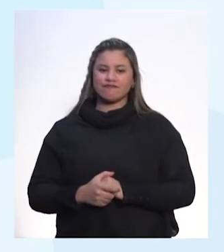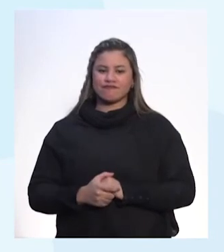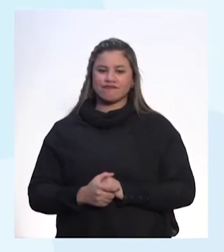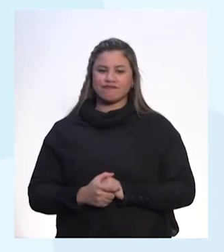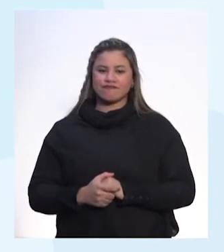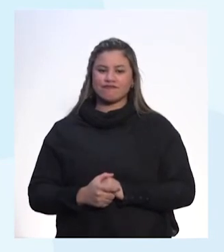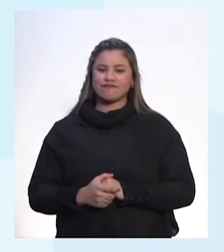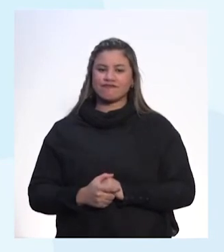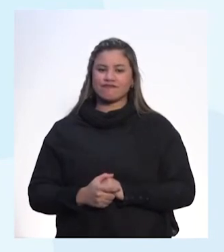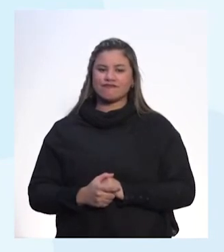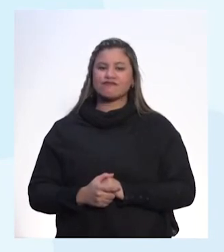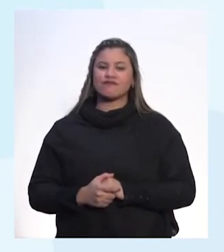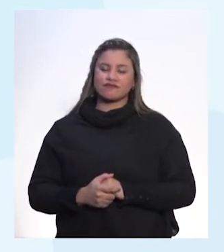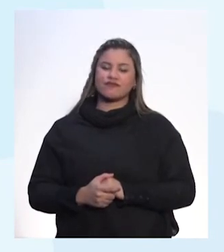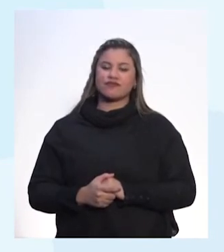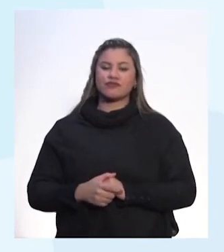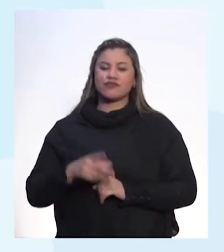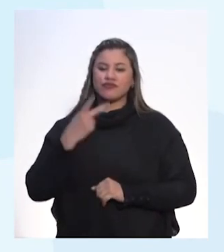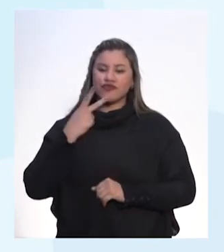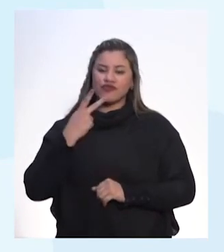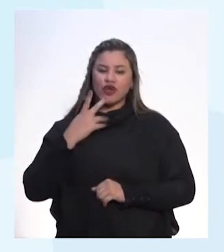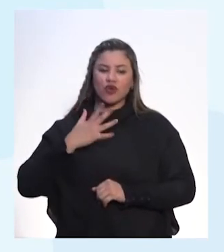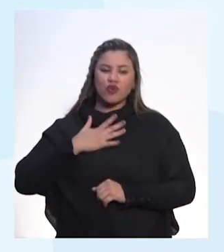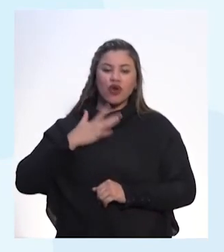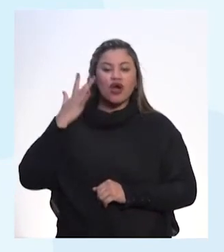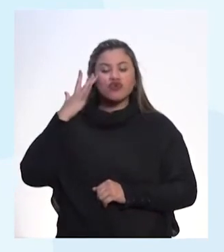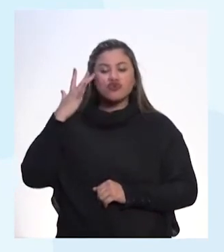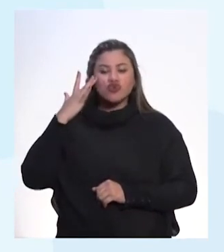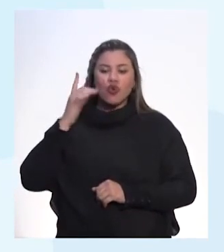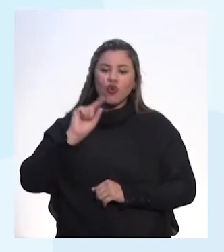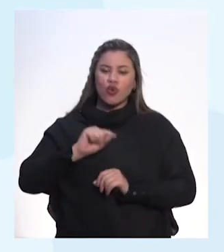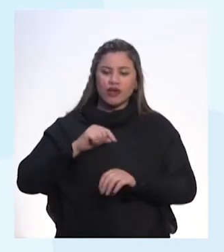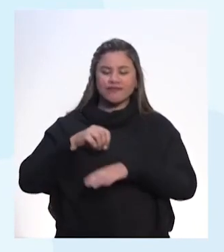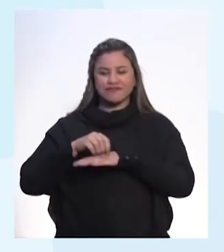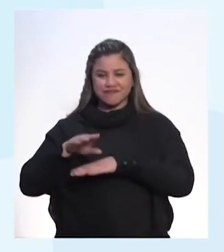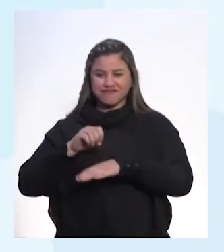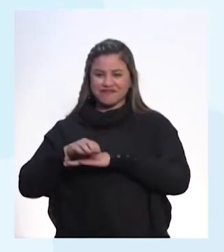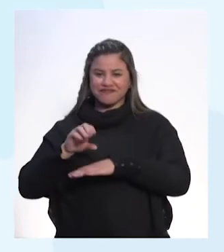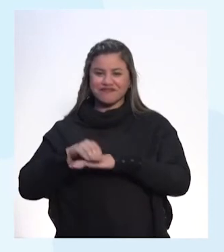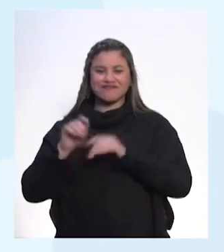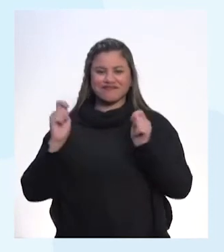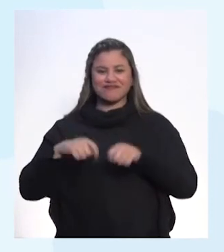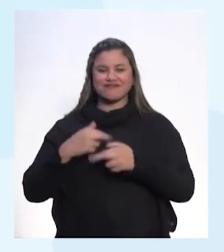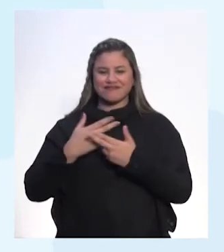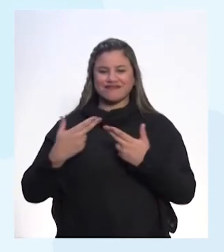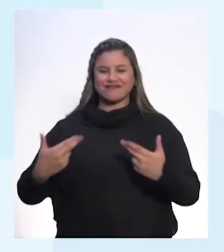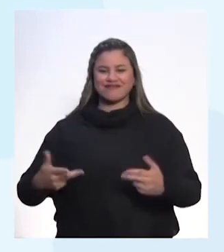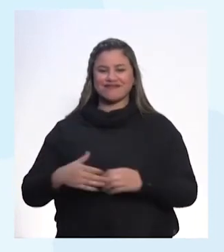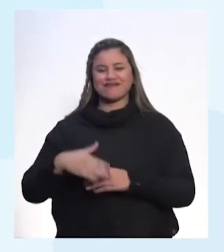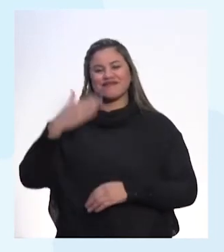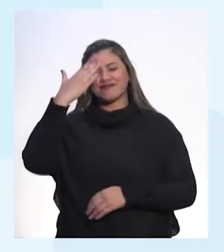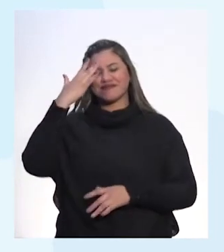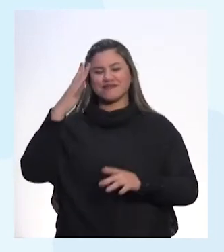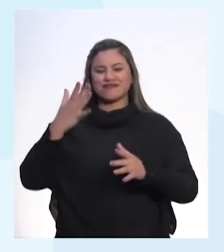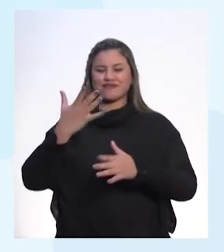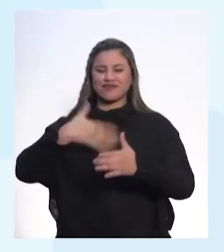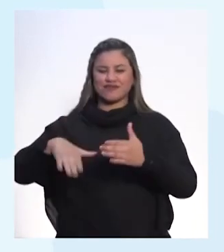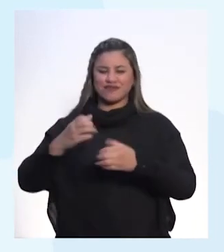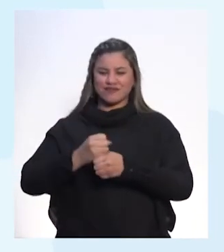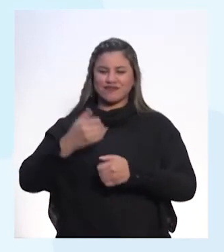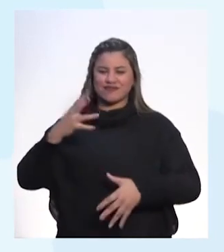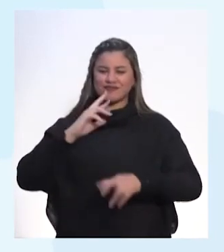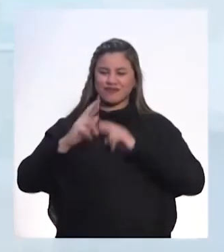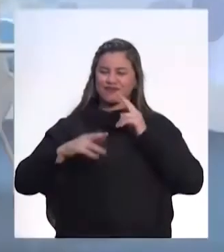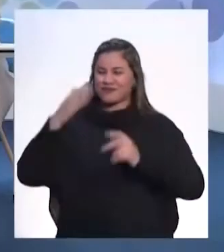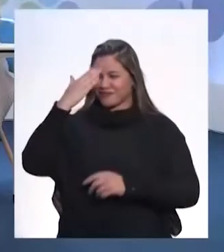Code, tá bom? Aí vocês podem dizer, né, o que vocês acharam da aula, sugerir coisas a mais, né? Enfim, tá? Muito obrigada pela participação de todos.